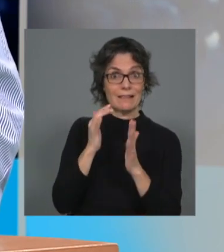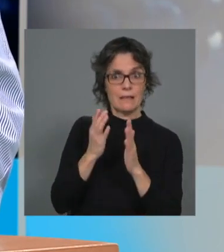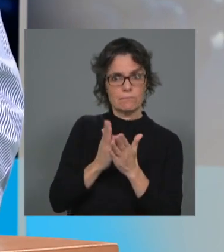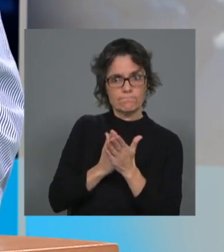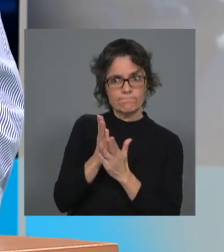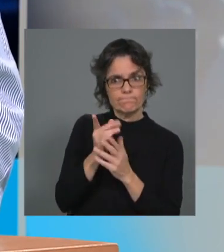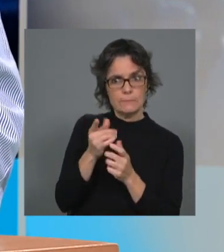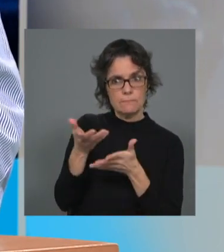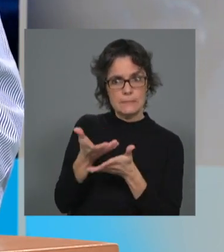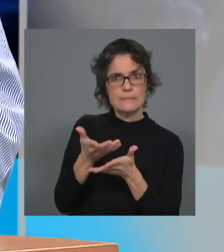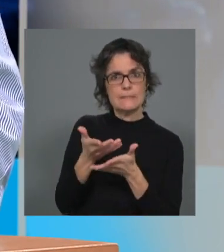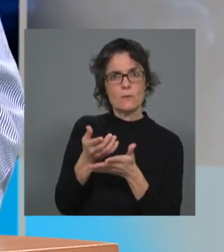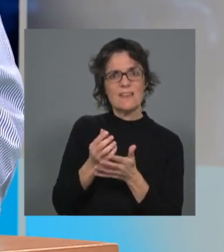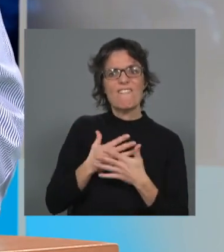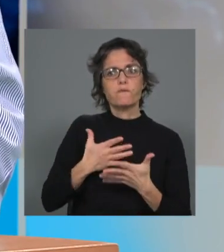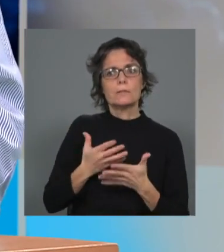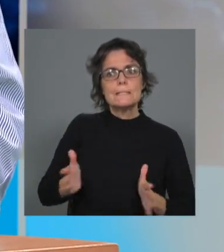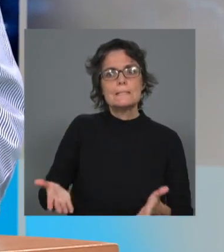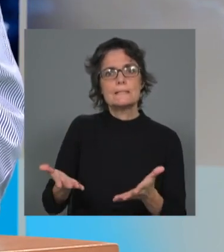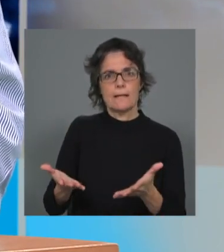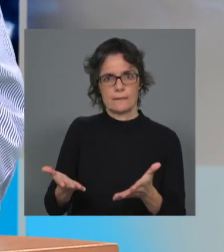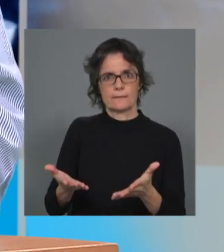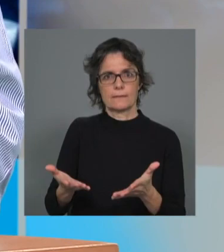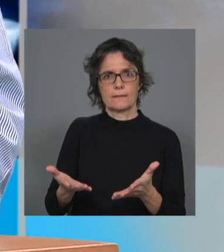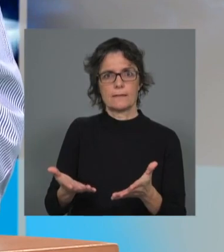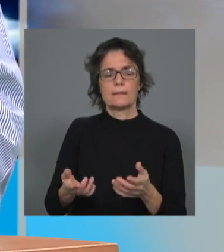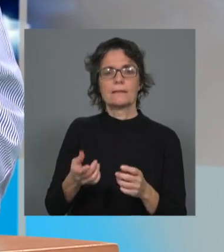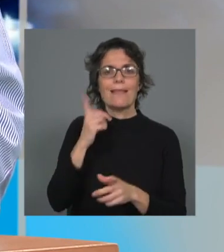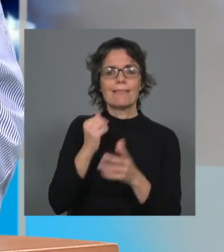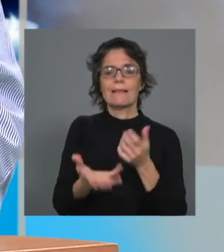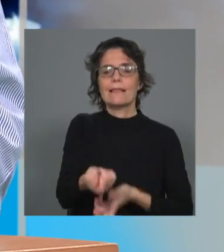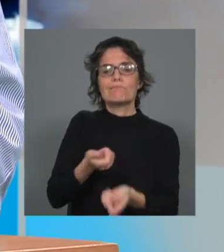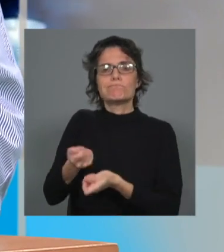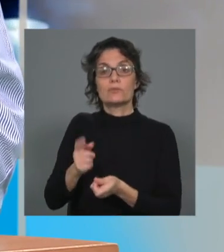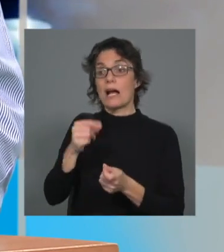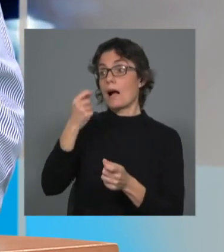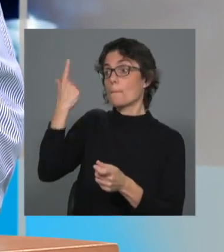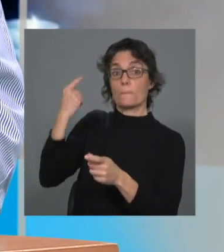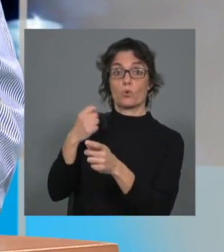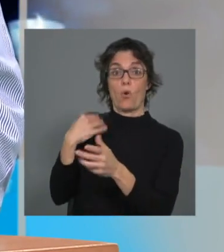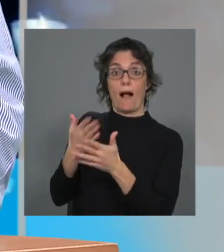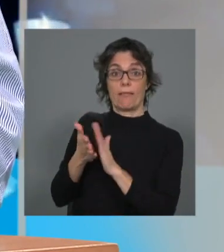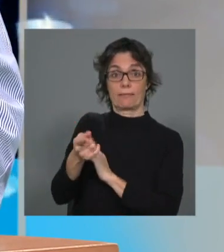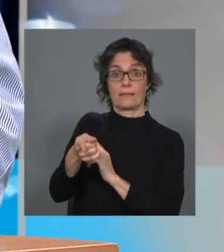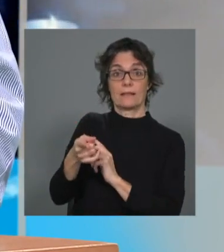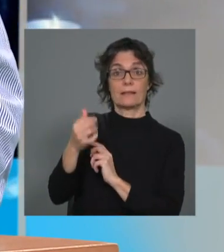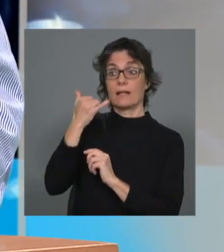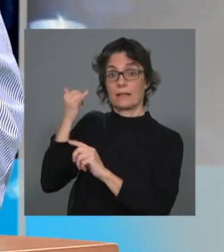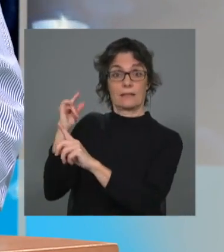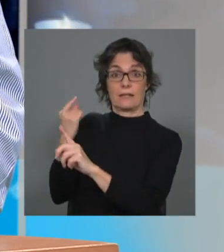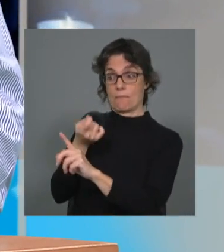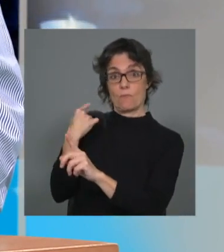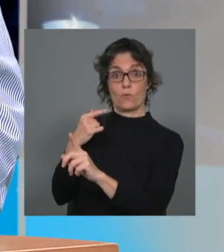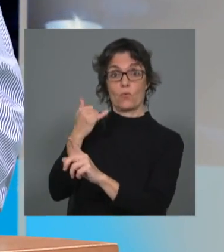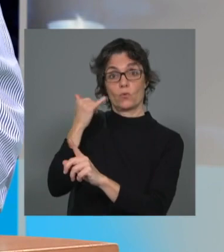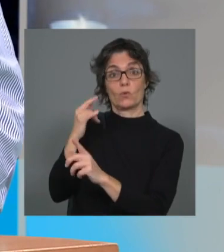relação, este contacto. Antes de entrar para aqui para o estúdio, estava ali com um telefonema. E uma das coisas, a resolver umas